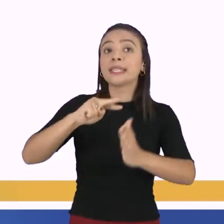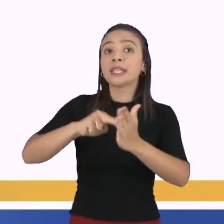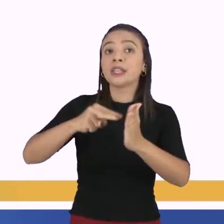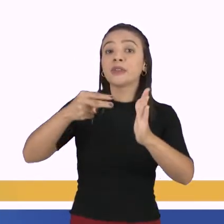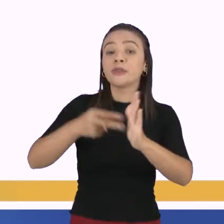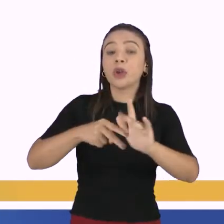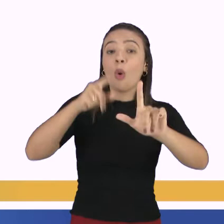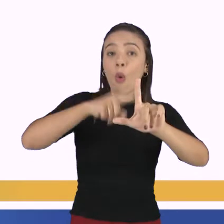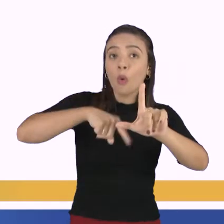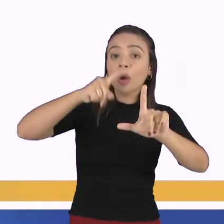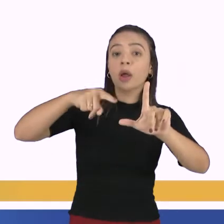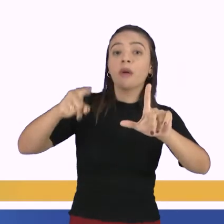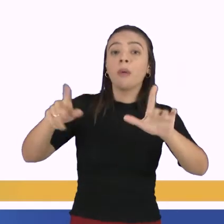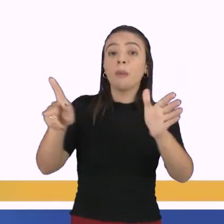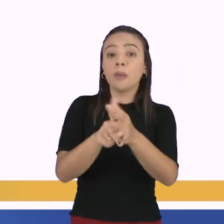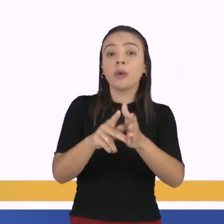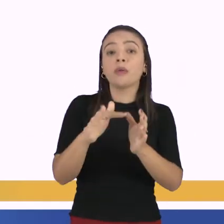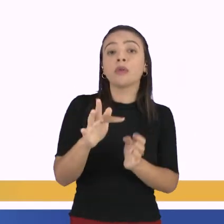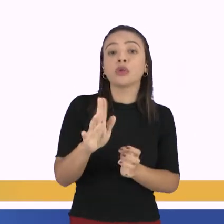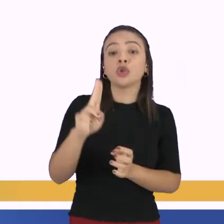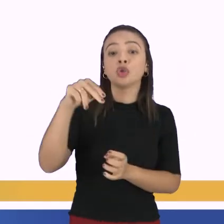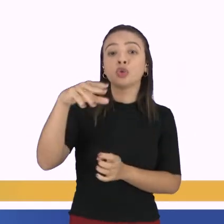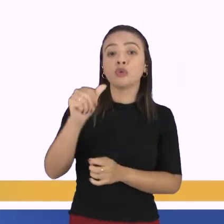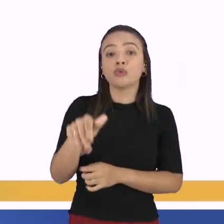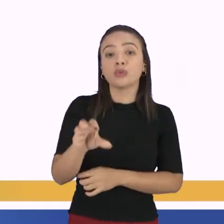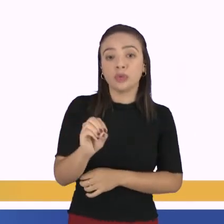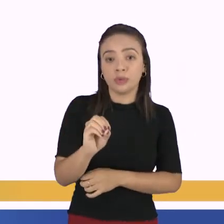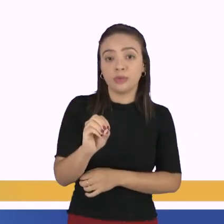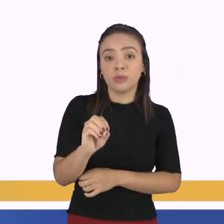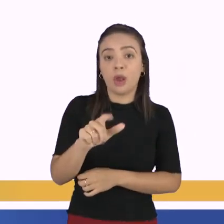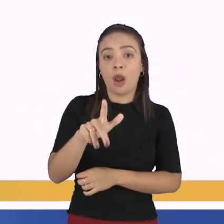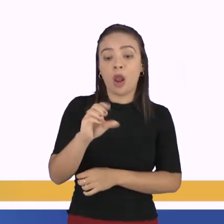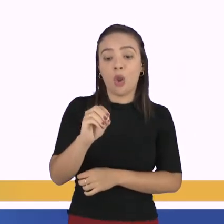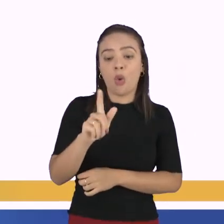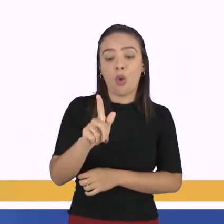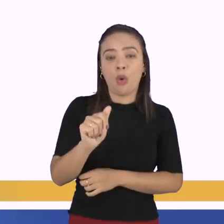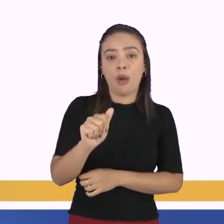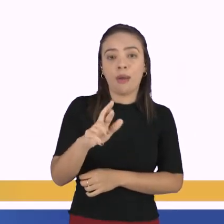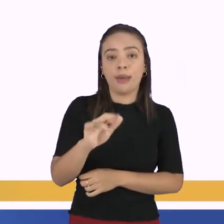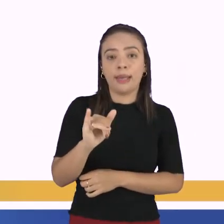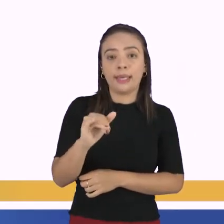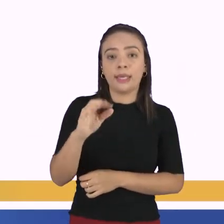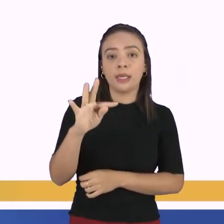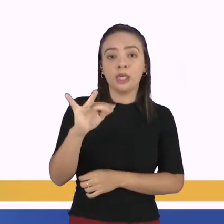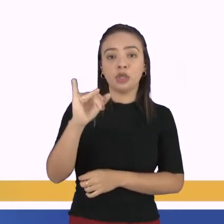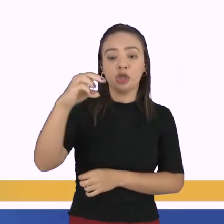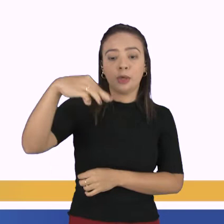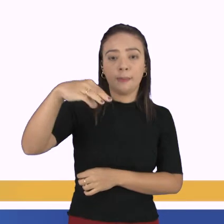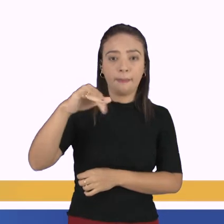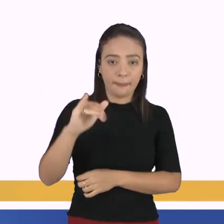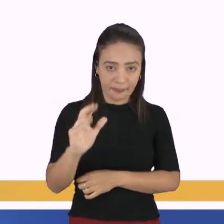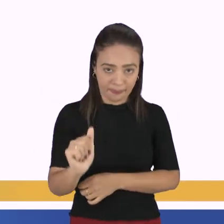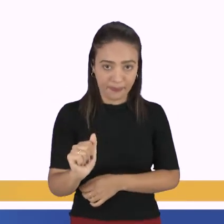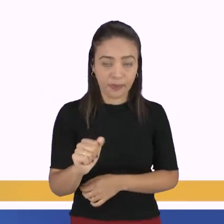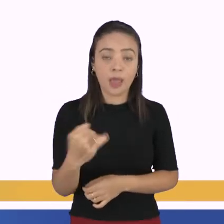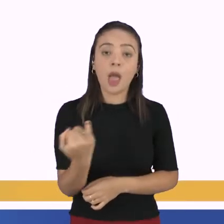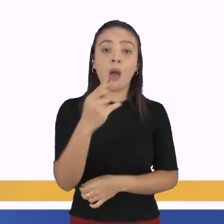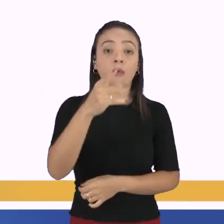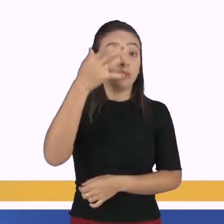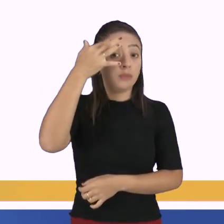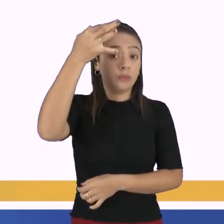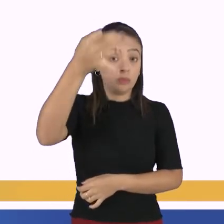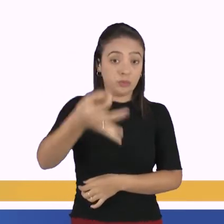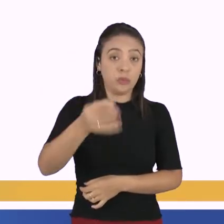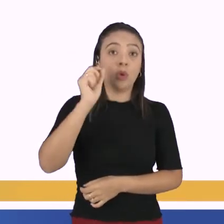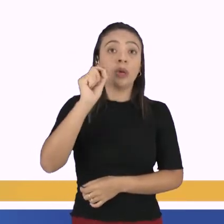representa o gráfico de uma função. É a chamada função logarítmica, que você vai ver lá no ensino médio. Mas o importante aqui é que você compreenda que